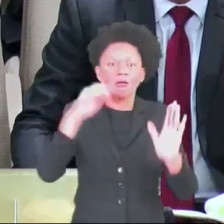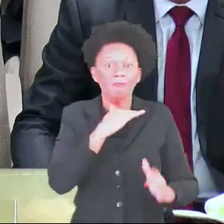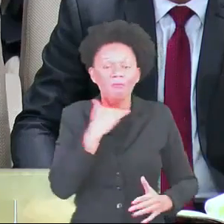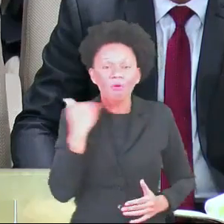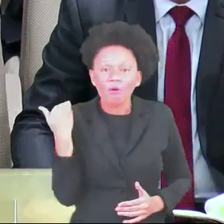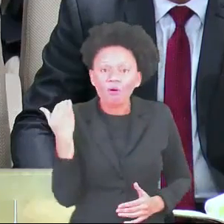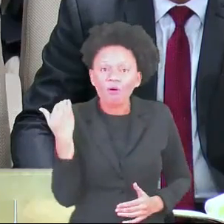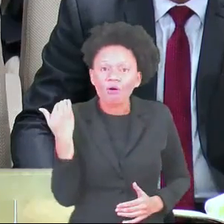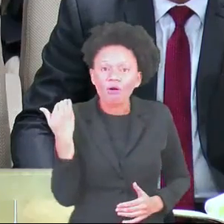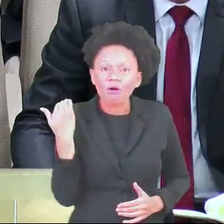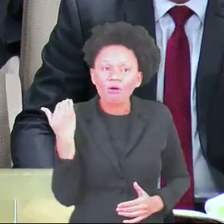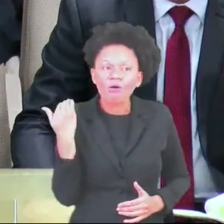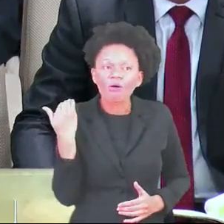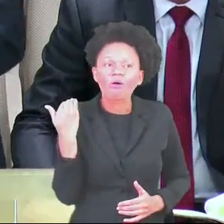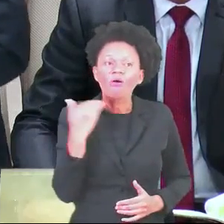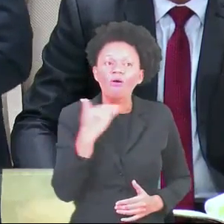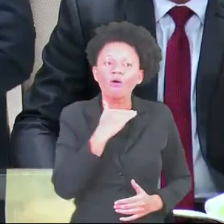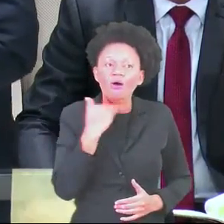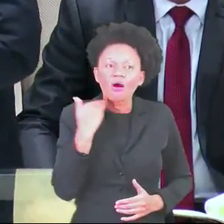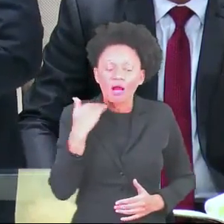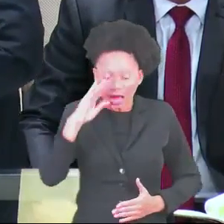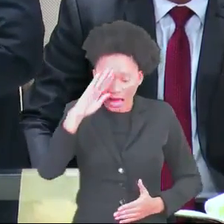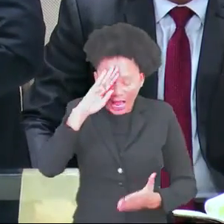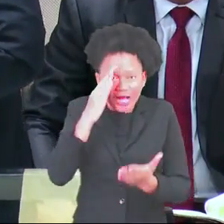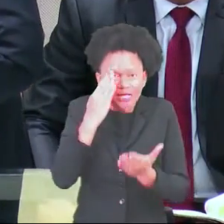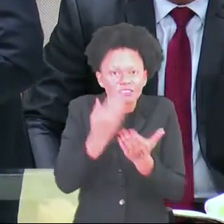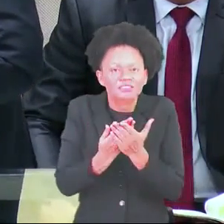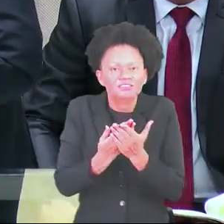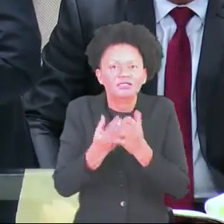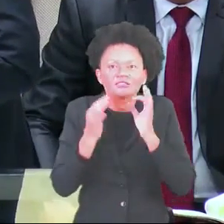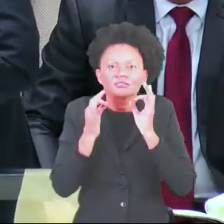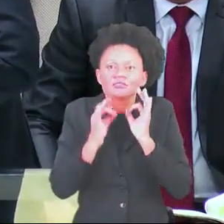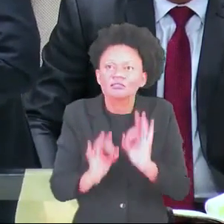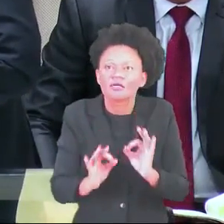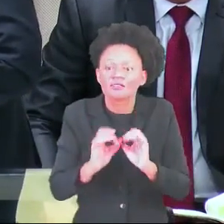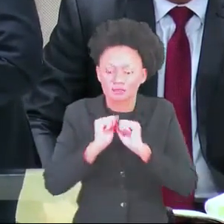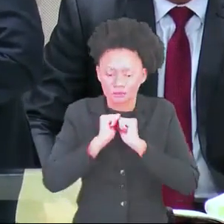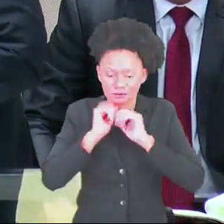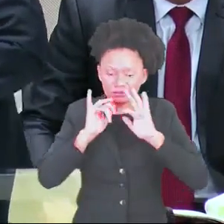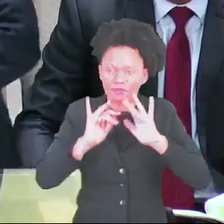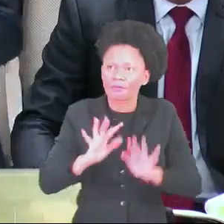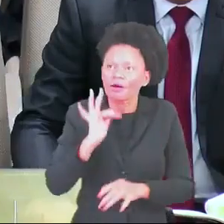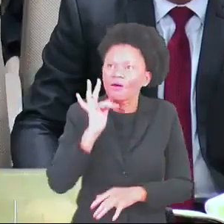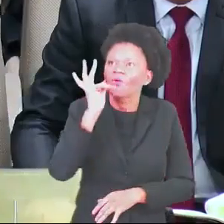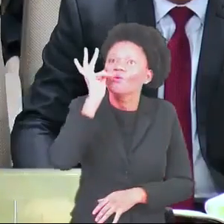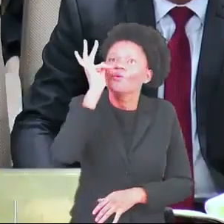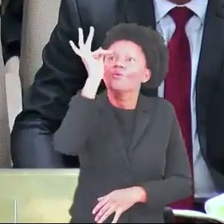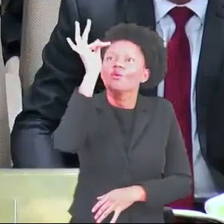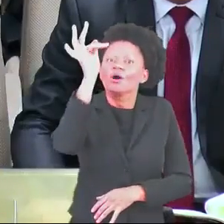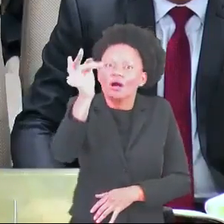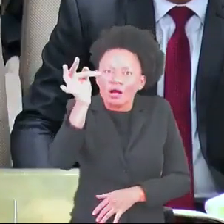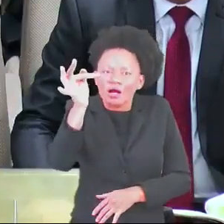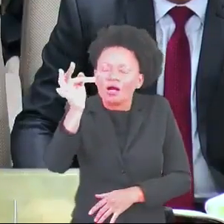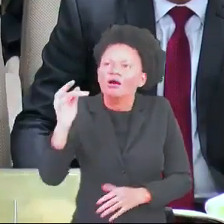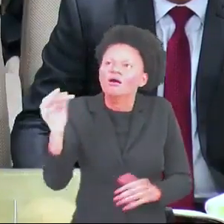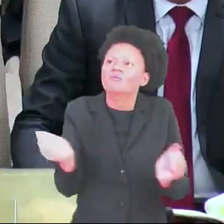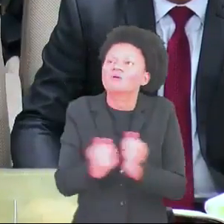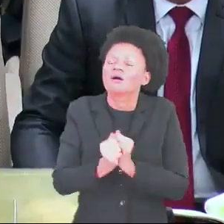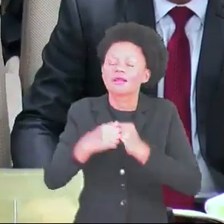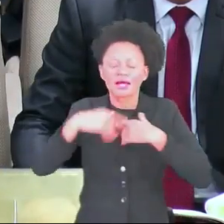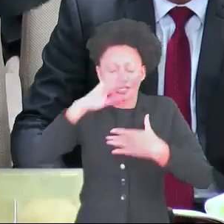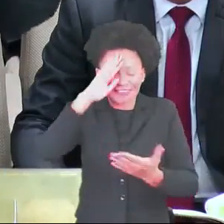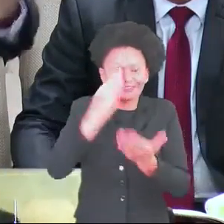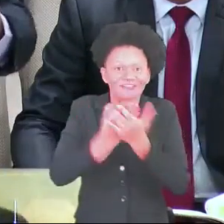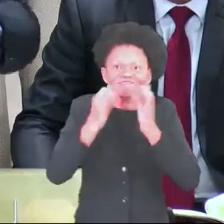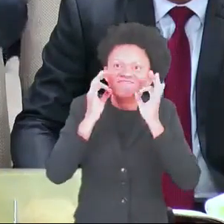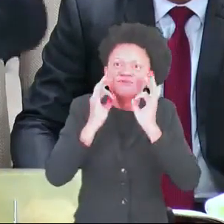eternidade. Ela tinha certeza das bênçãos futuras. Ela tinha certeza para onde estava indo. E